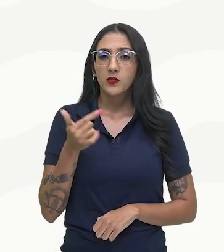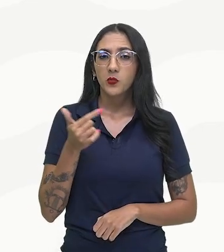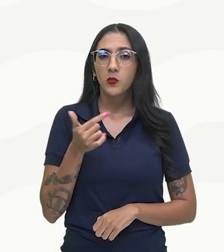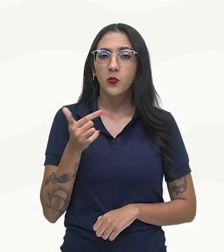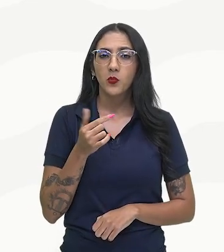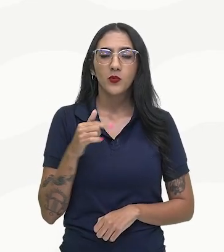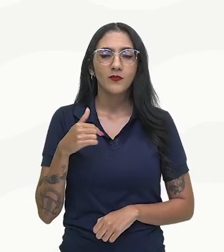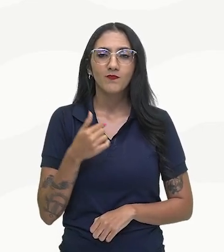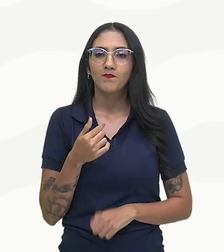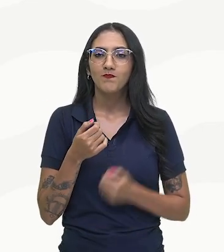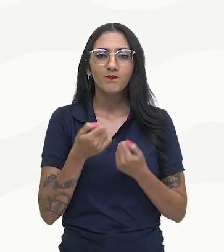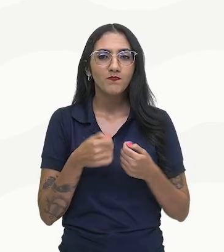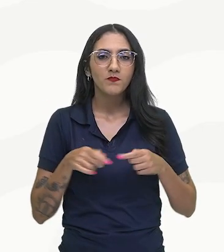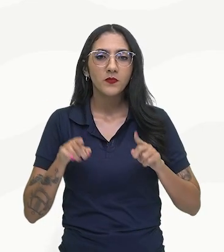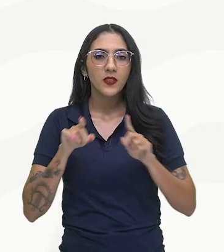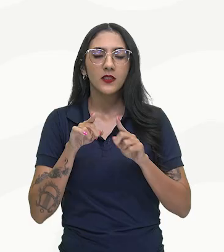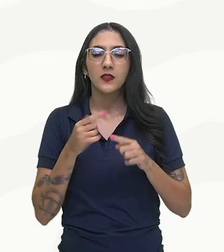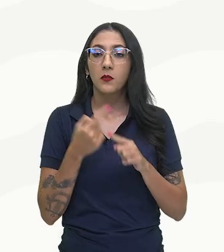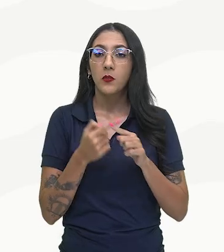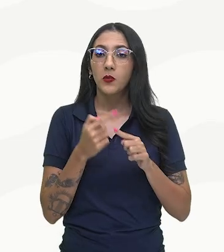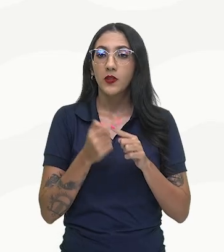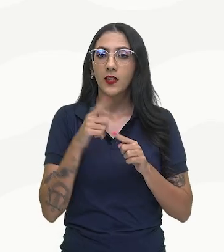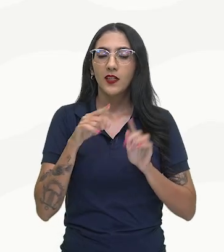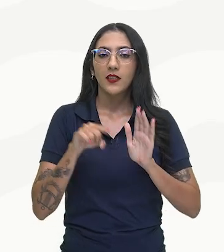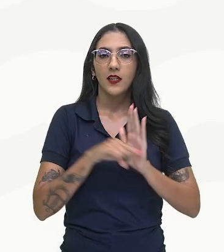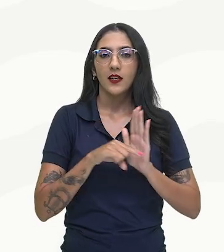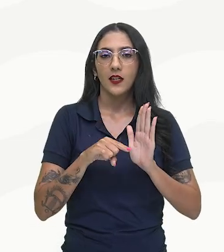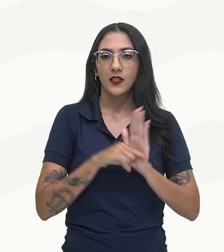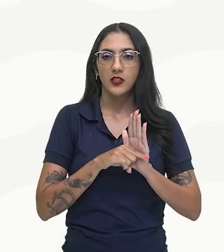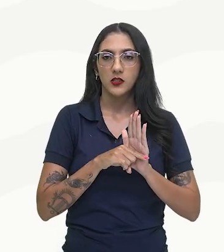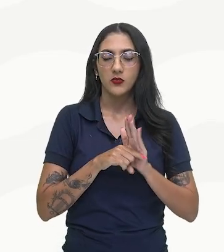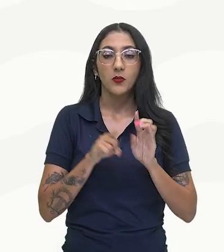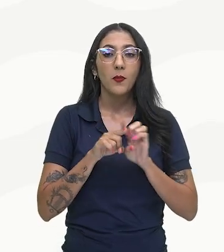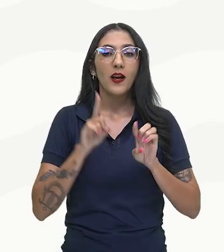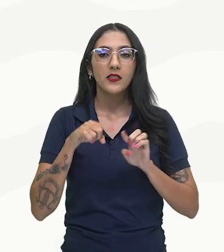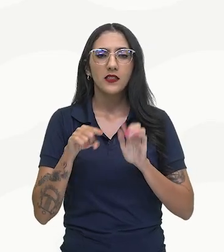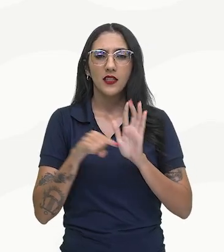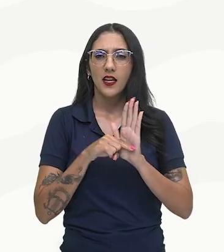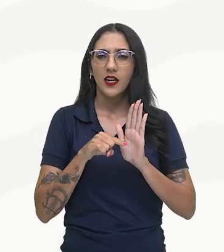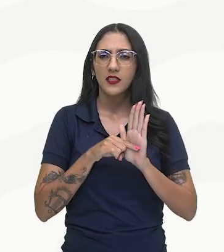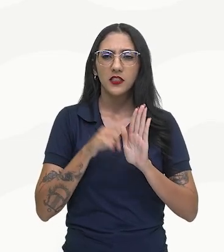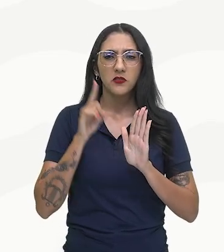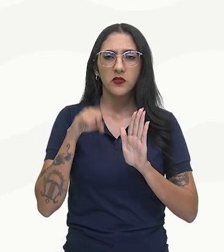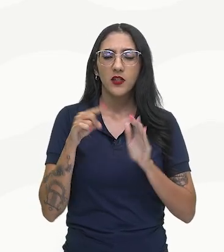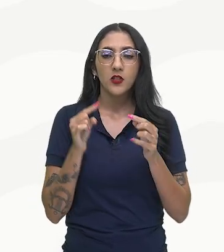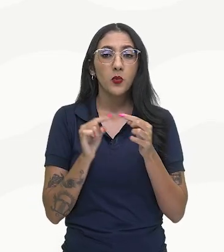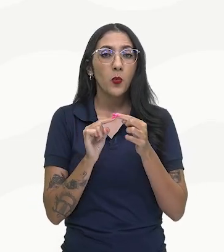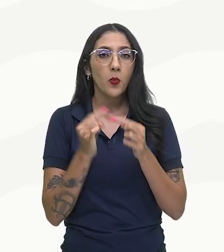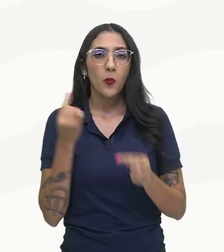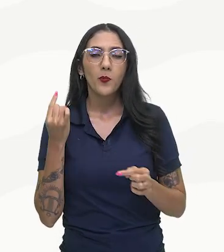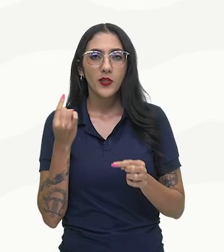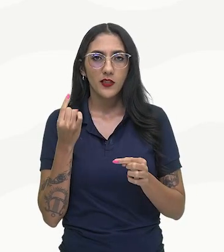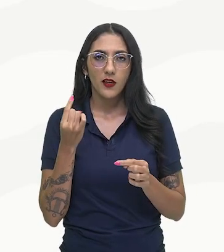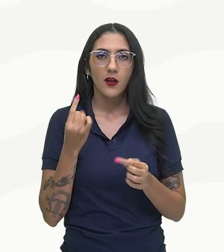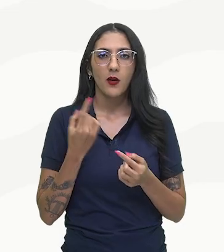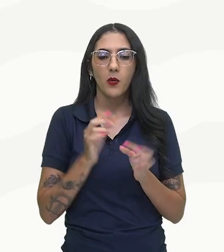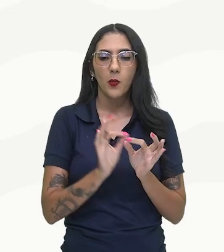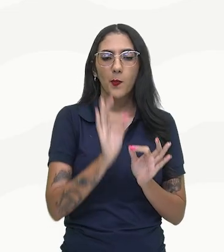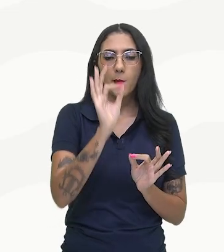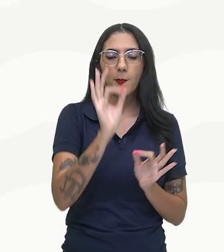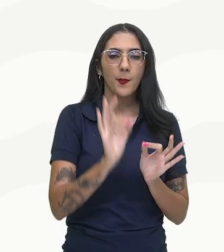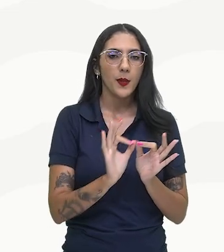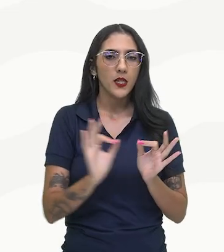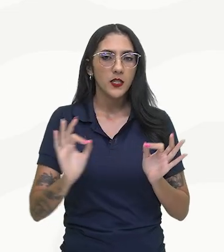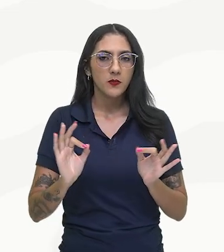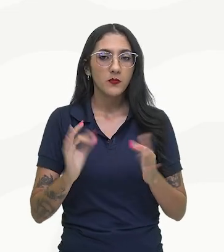o resultado vai ser um valor negativo. E o valor negativo, ele não representa a medida de comprimento. Então, é só